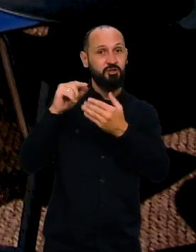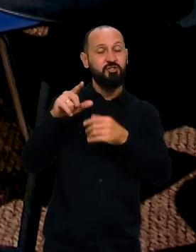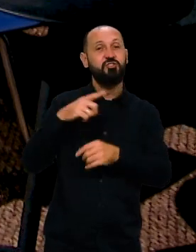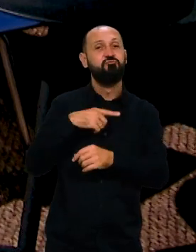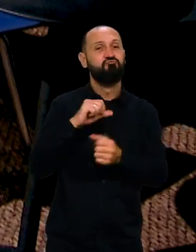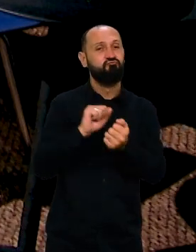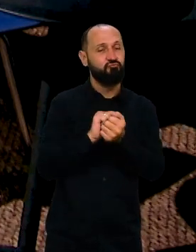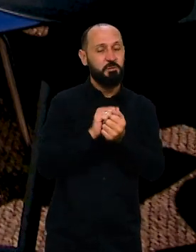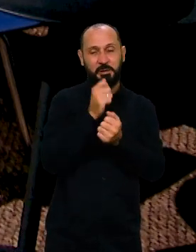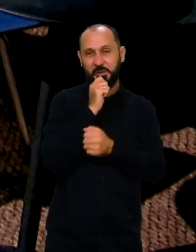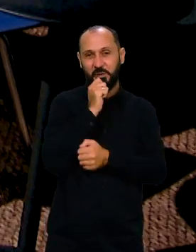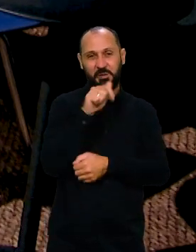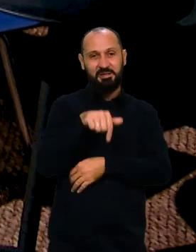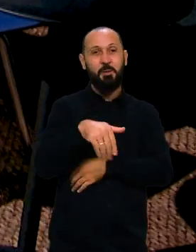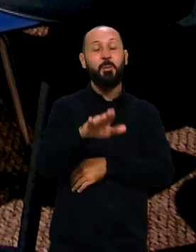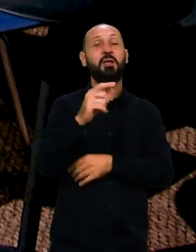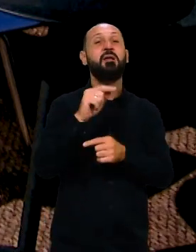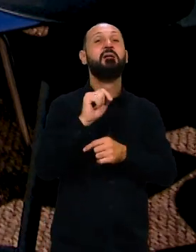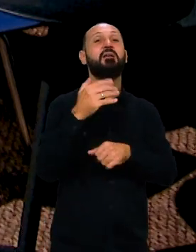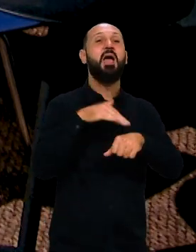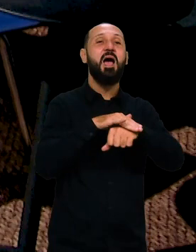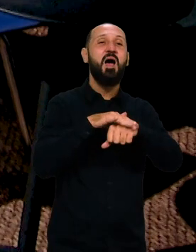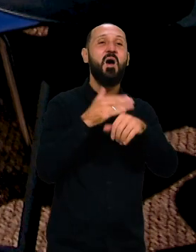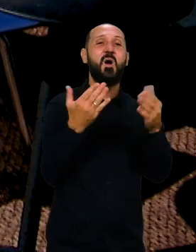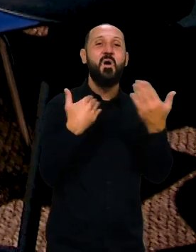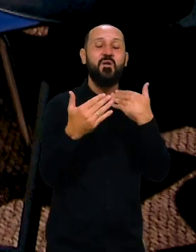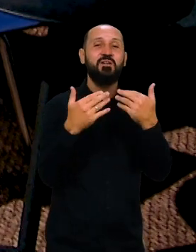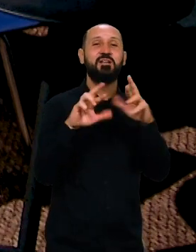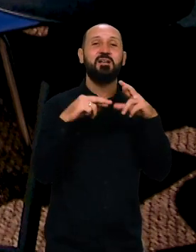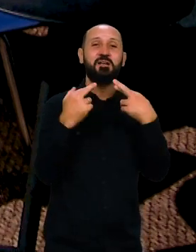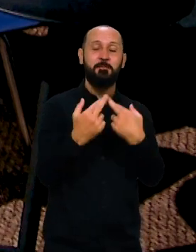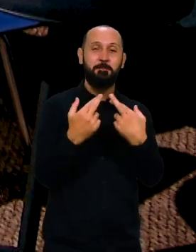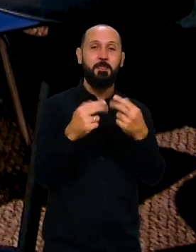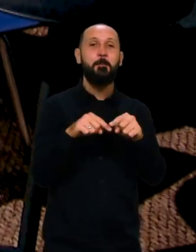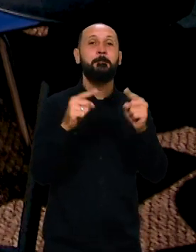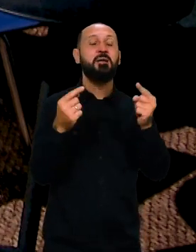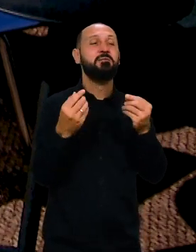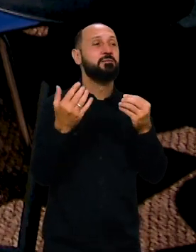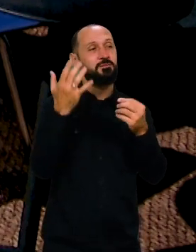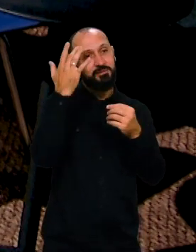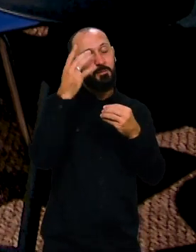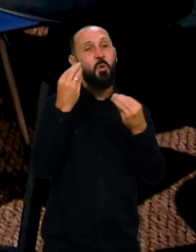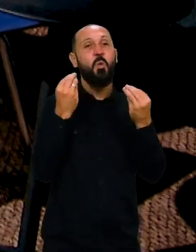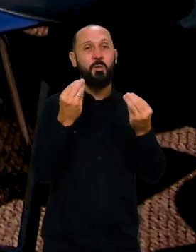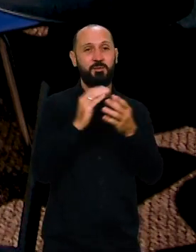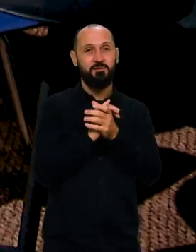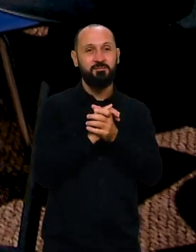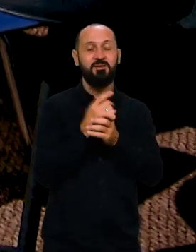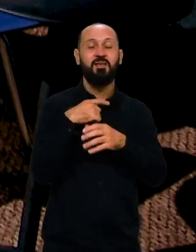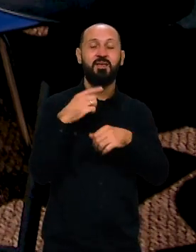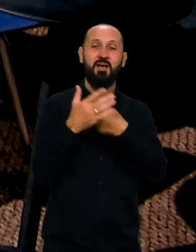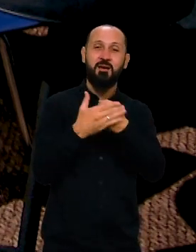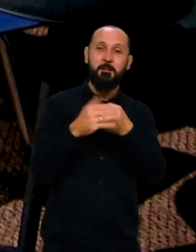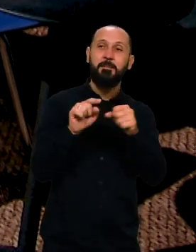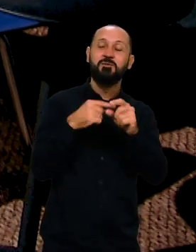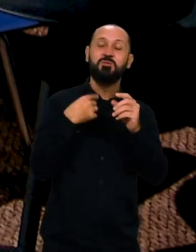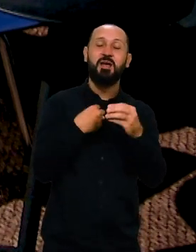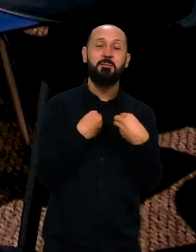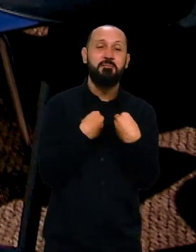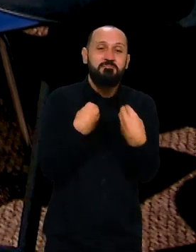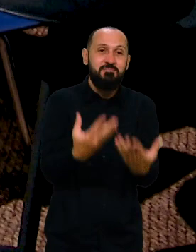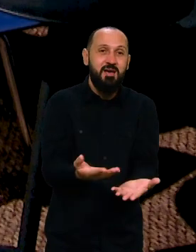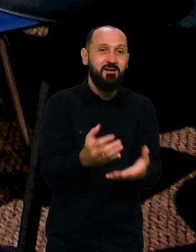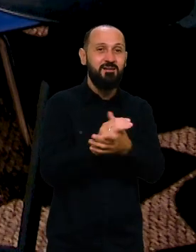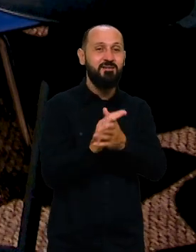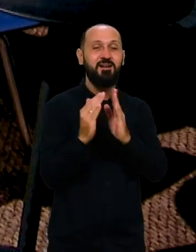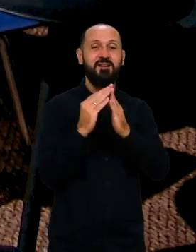Tinha naquela época, ainda tem hoje, porque as pessoas querem conversar e se reunir, mas elas não sabem como. Então, às vezes, querem afeto, mas não sabem dar